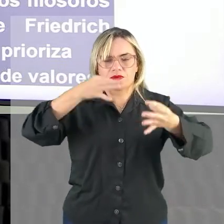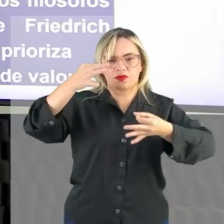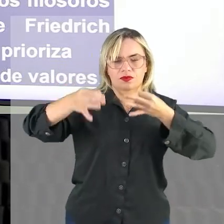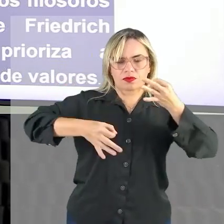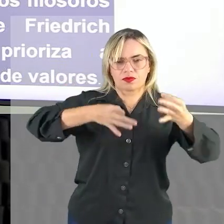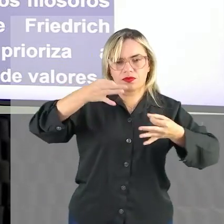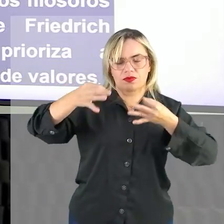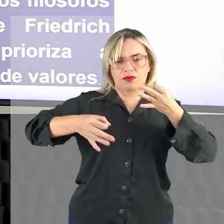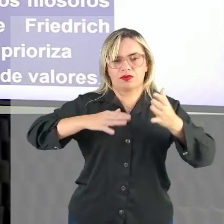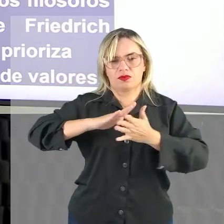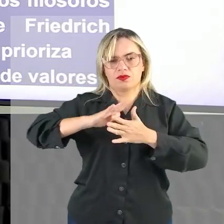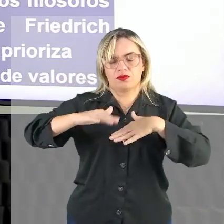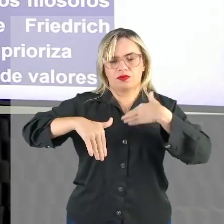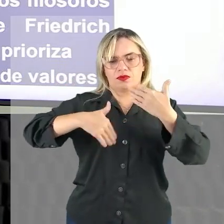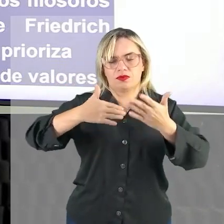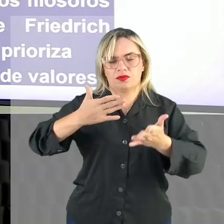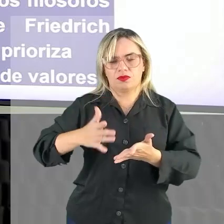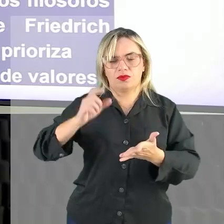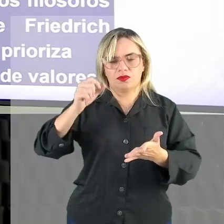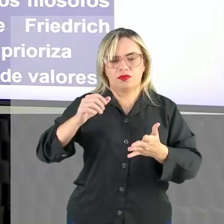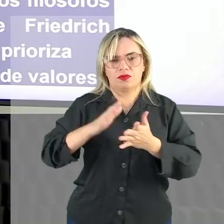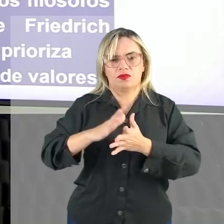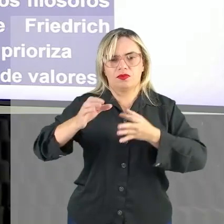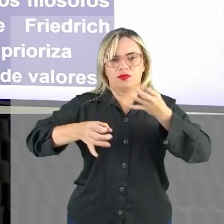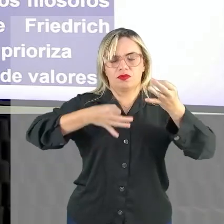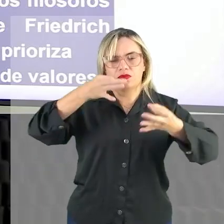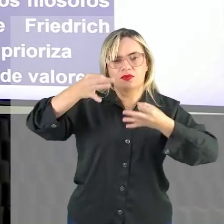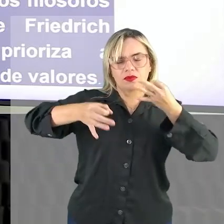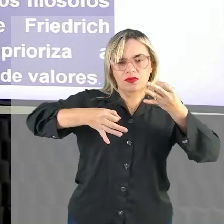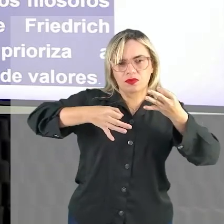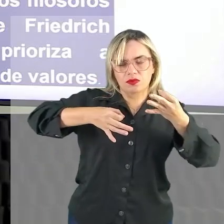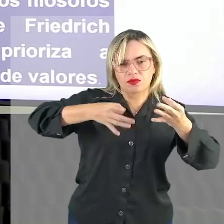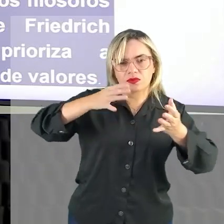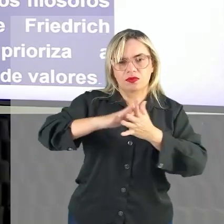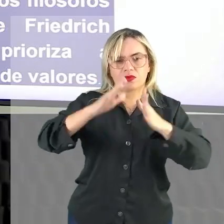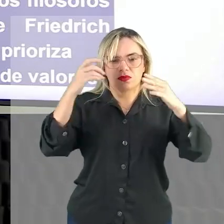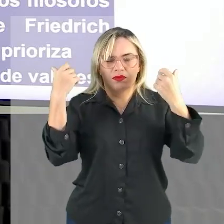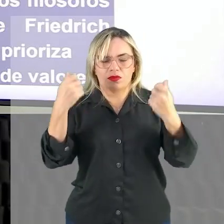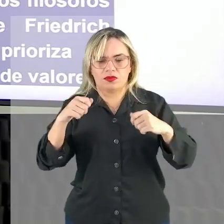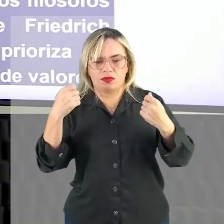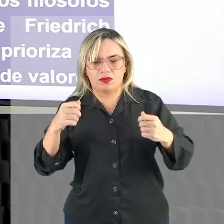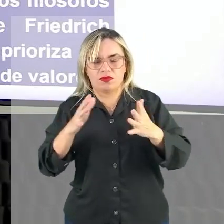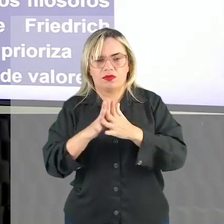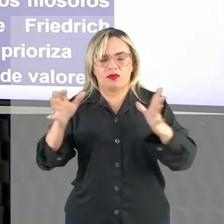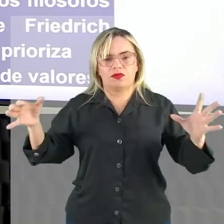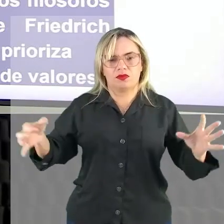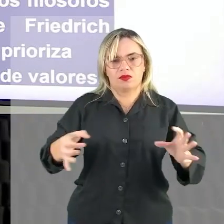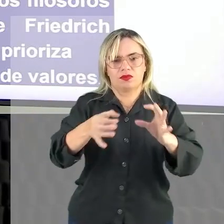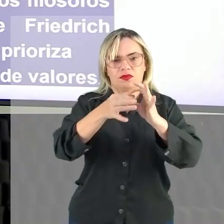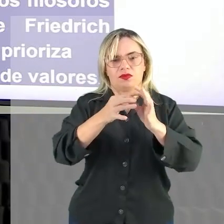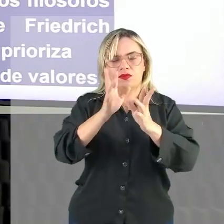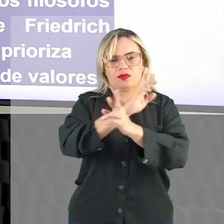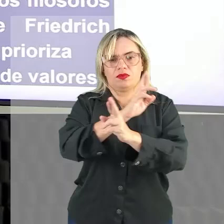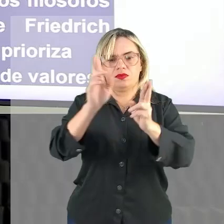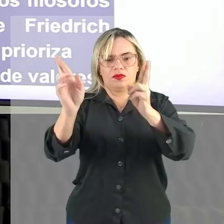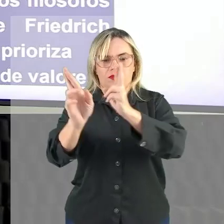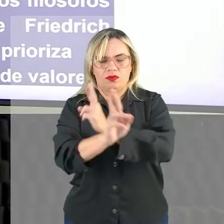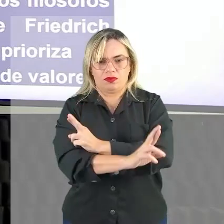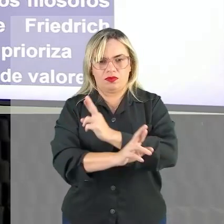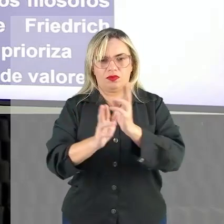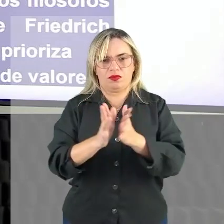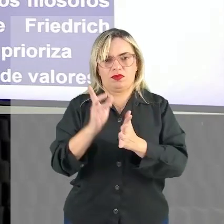o processo dissertativo argumentativo, ele necessita de conexões. E